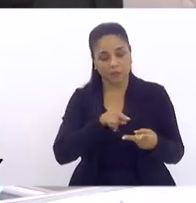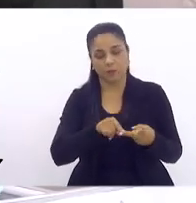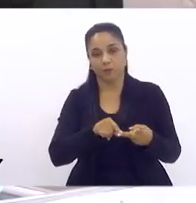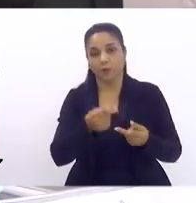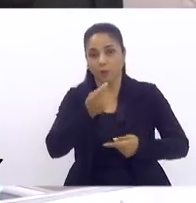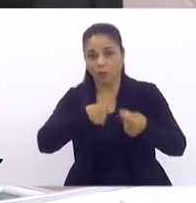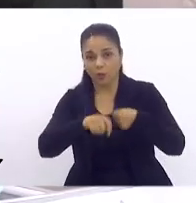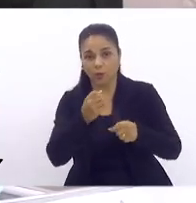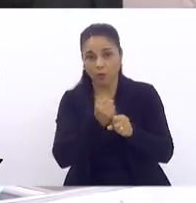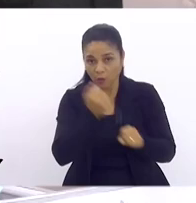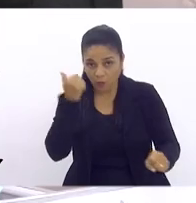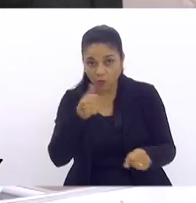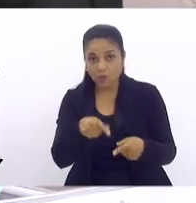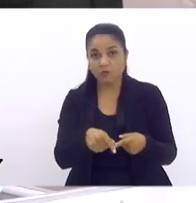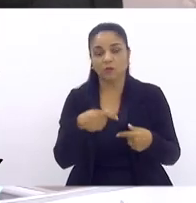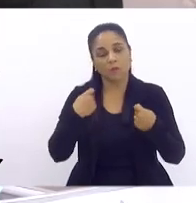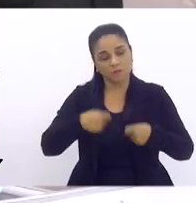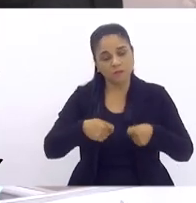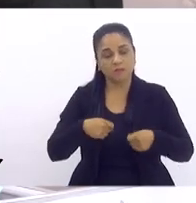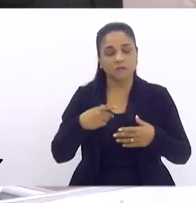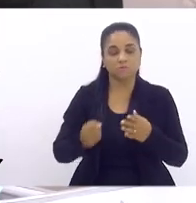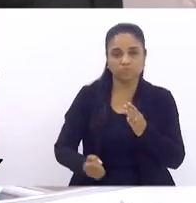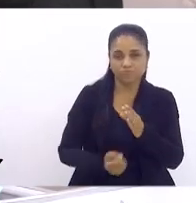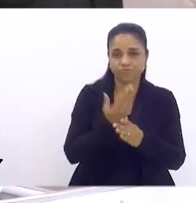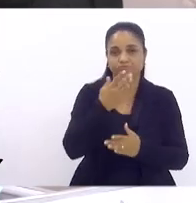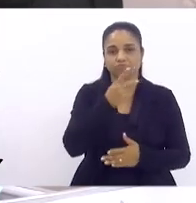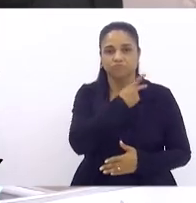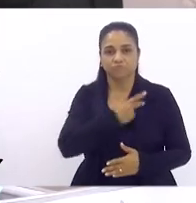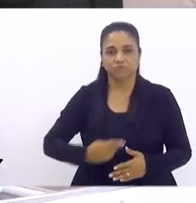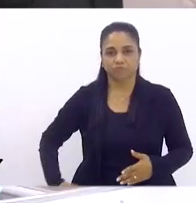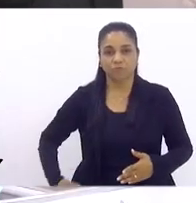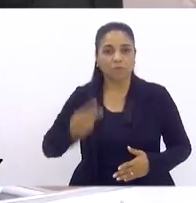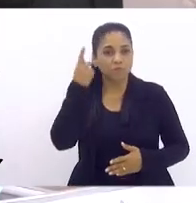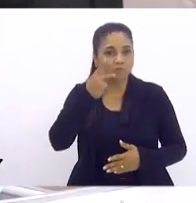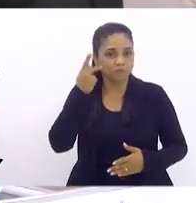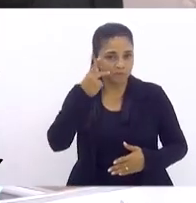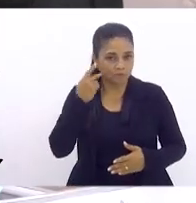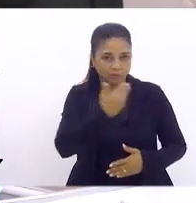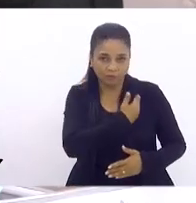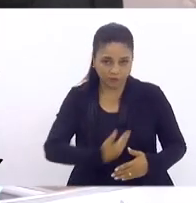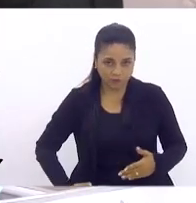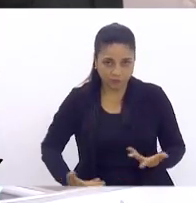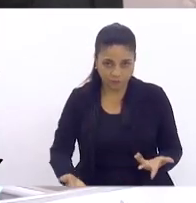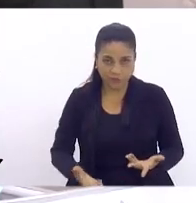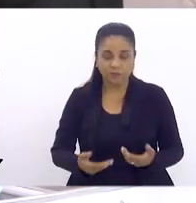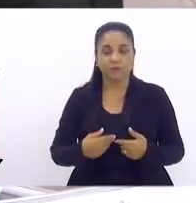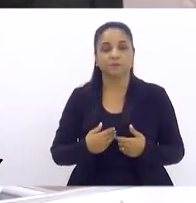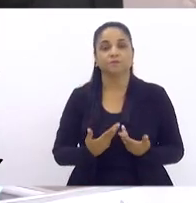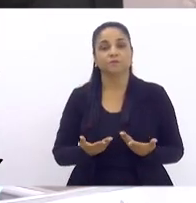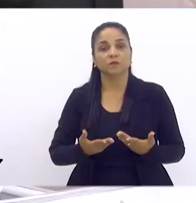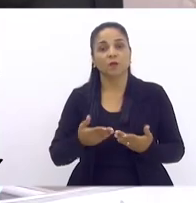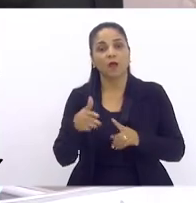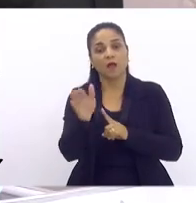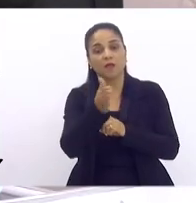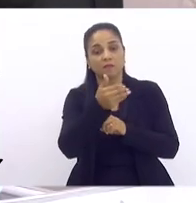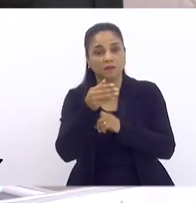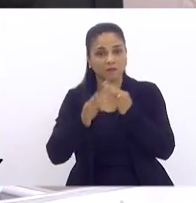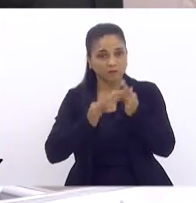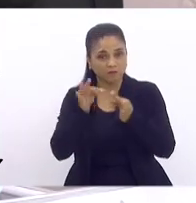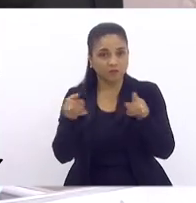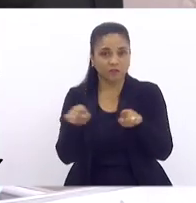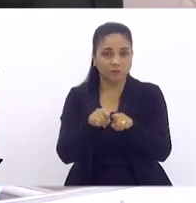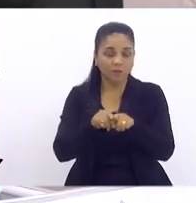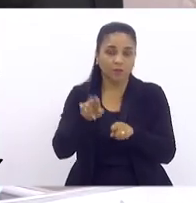produzir política pública em relação a isso é segundo o uso dessas tecnologias pelo próprio estado